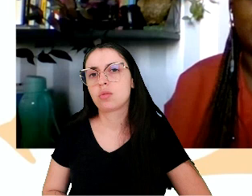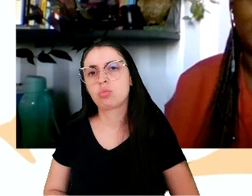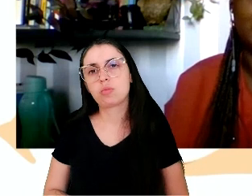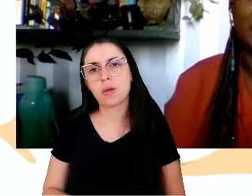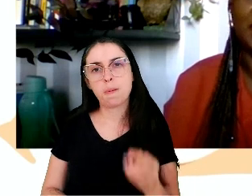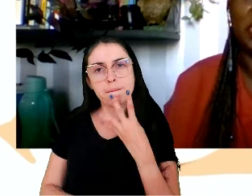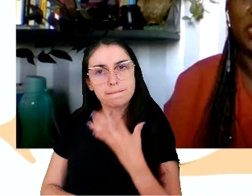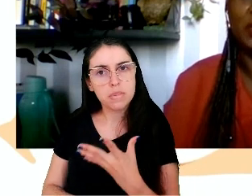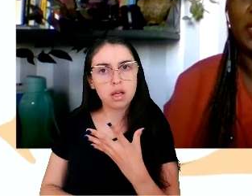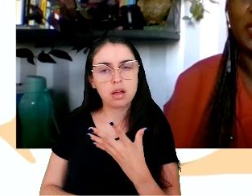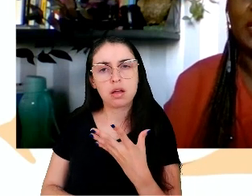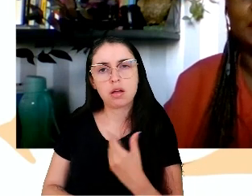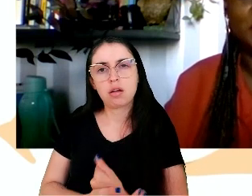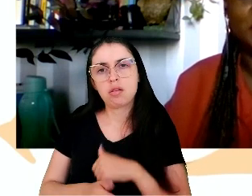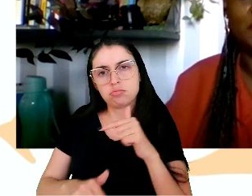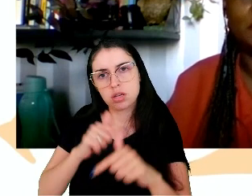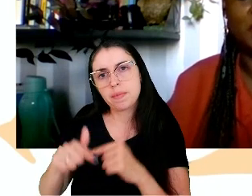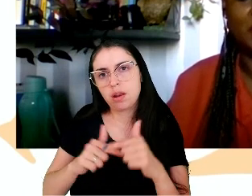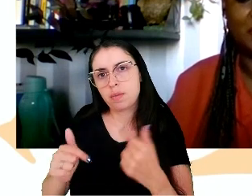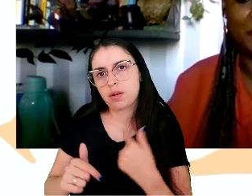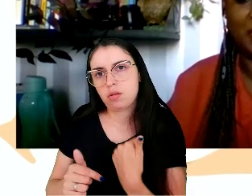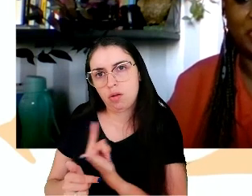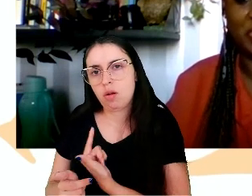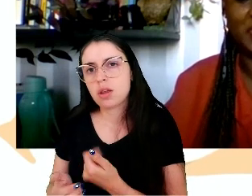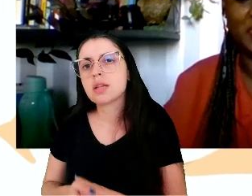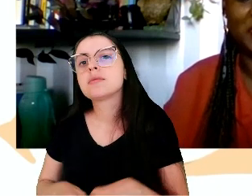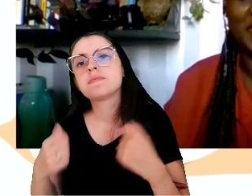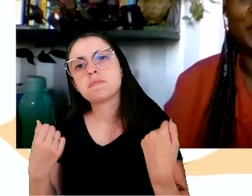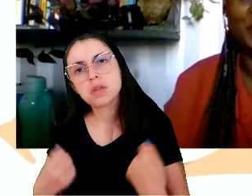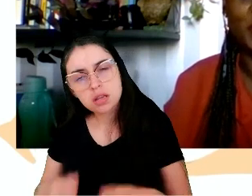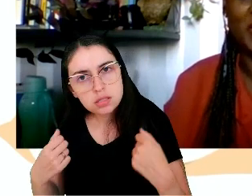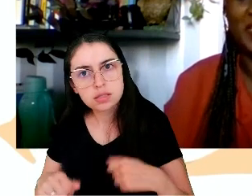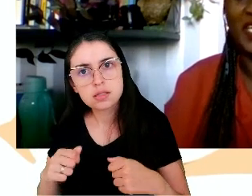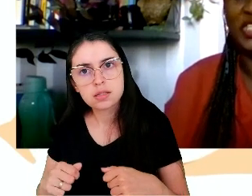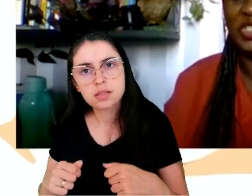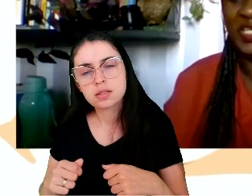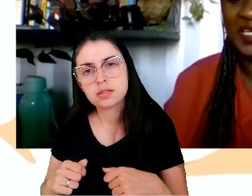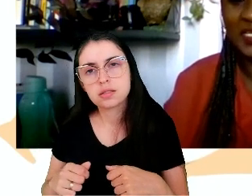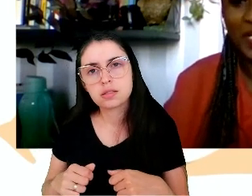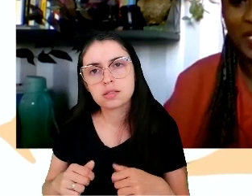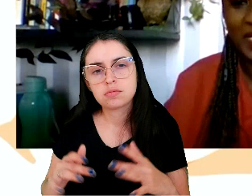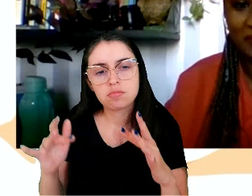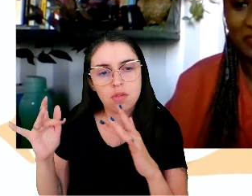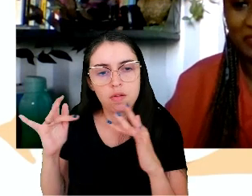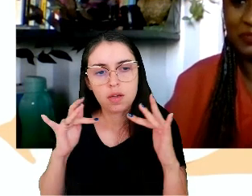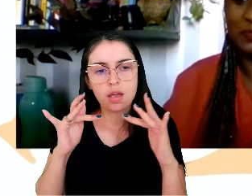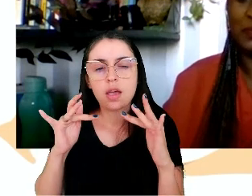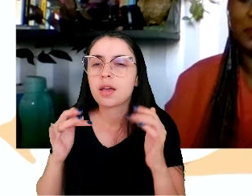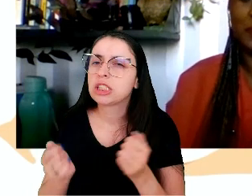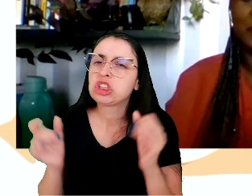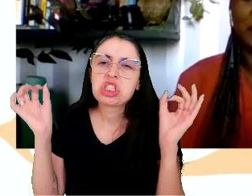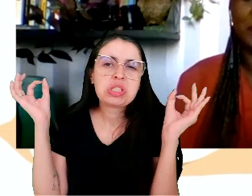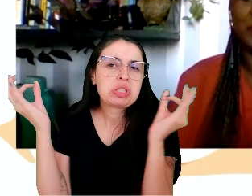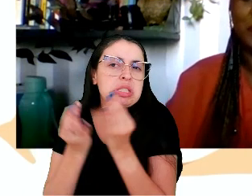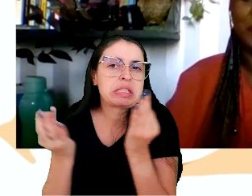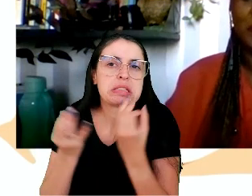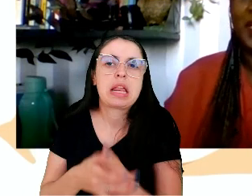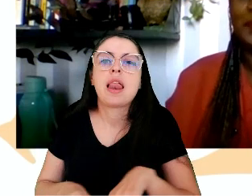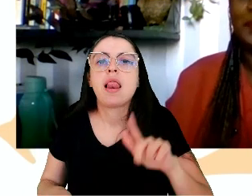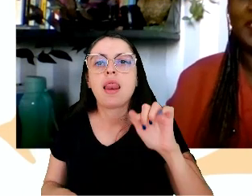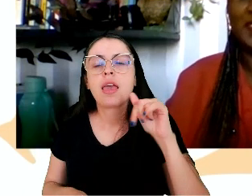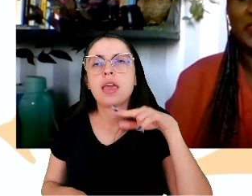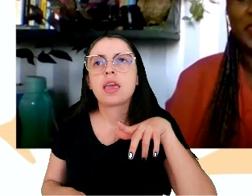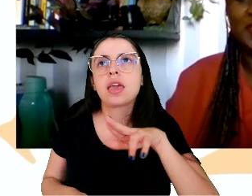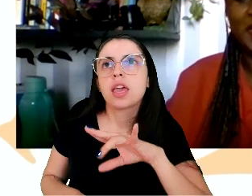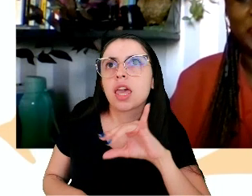boas profissionais nós sejamos, as pessoas também esperam de nós que nós tenhamos um LinkedIn impecável,